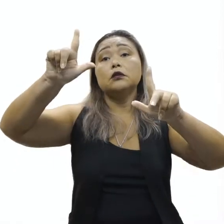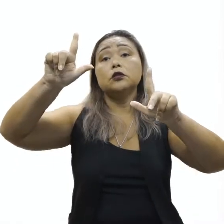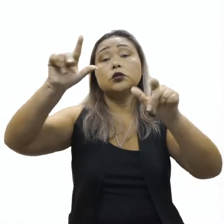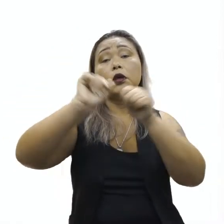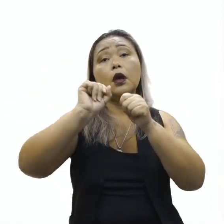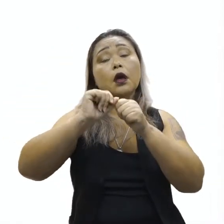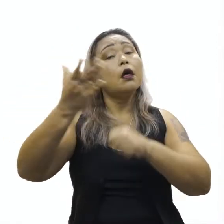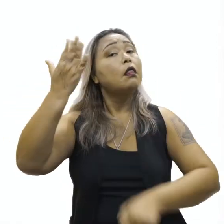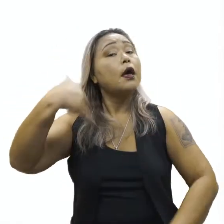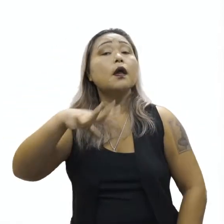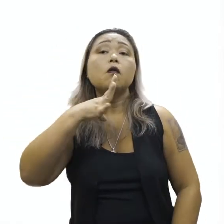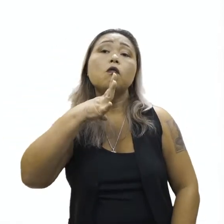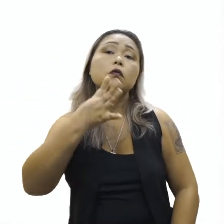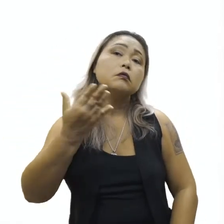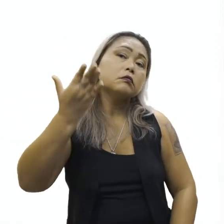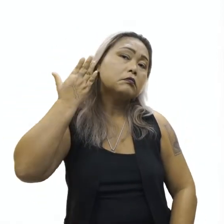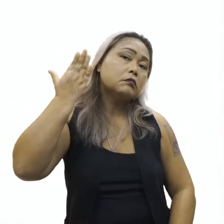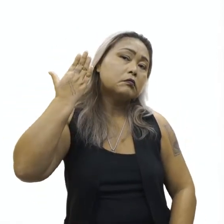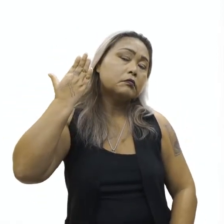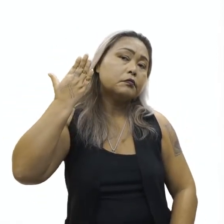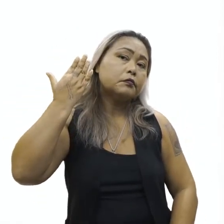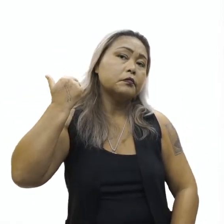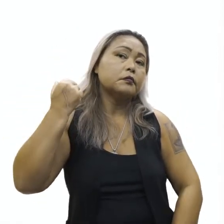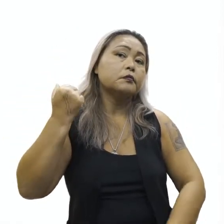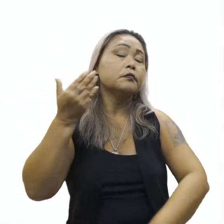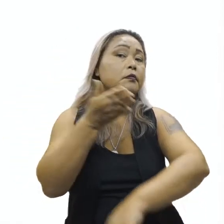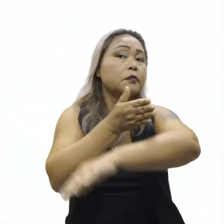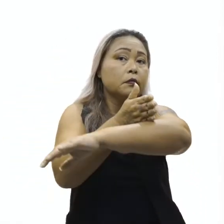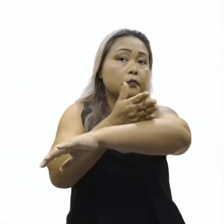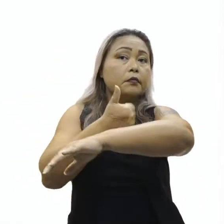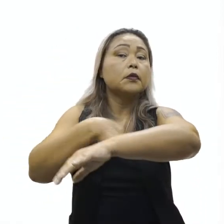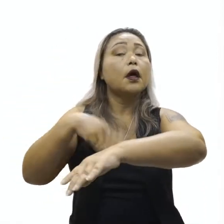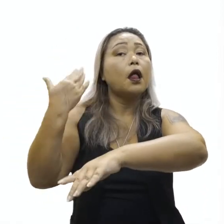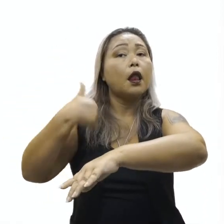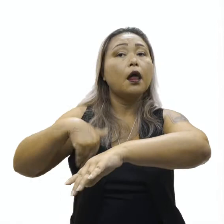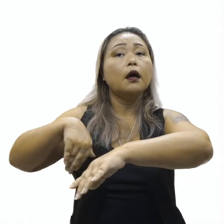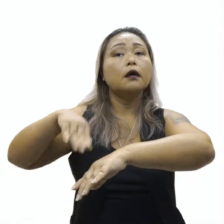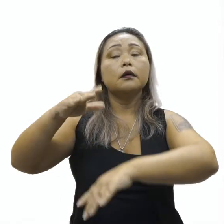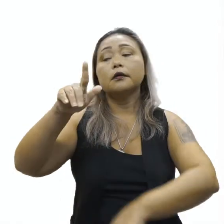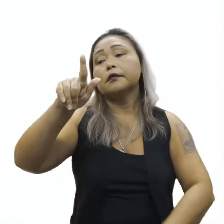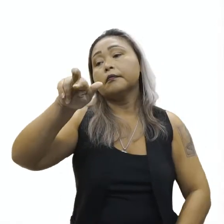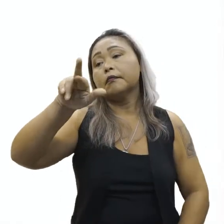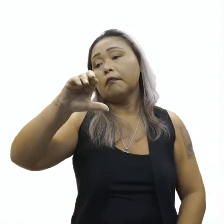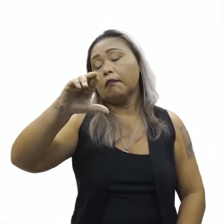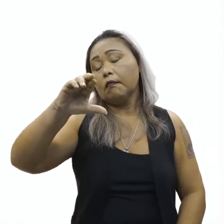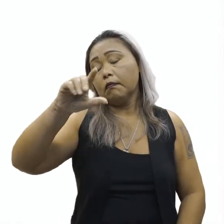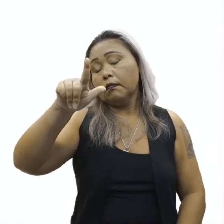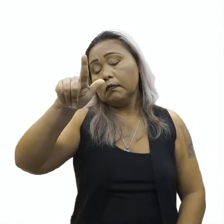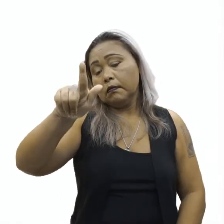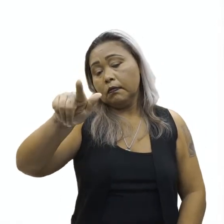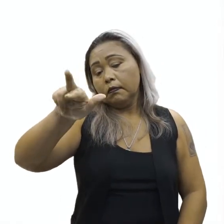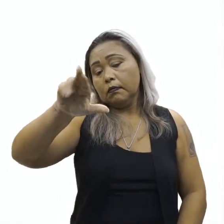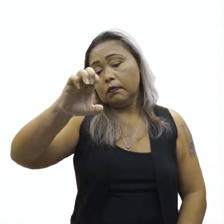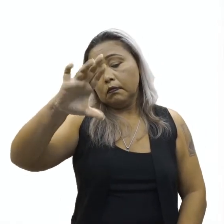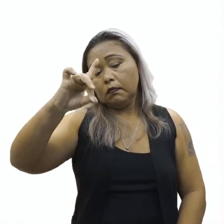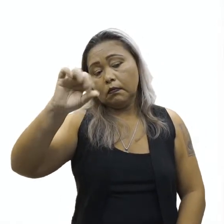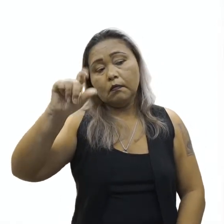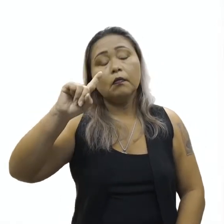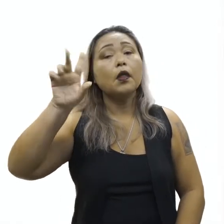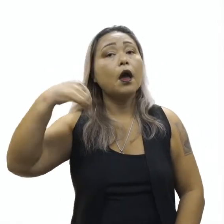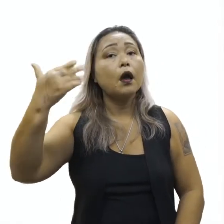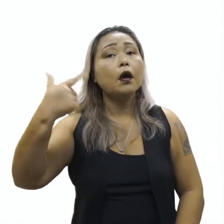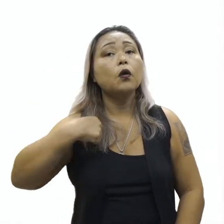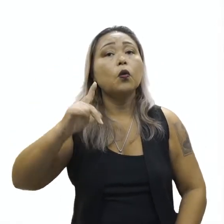gente conheceu na Idade Antiga, né, na Grécia. E aí, se antes a democracia estava relacionada à ideia